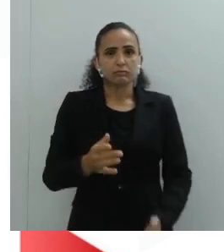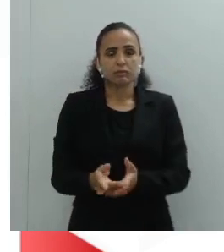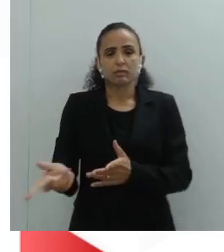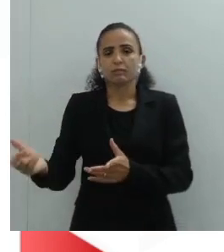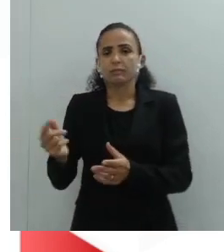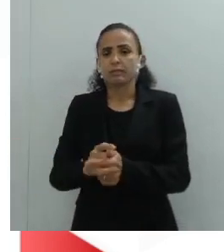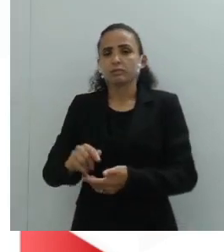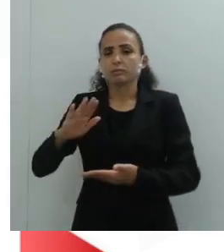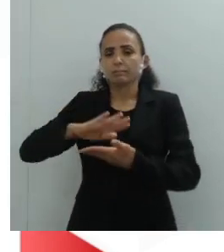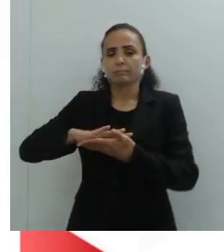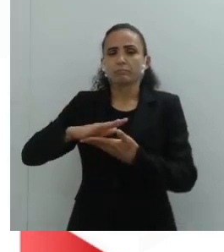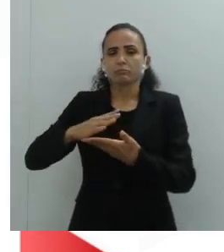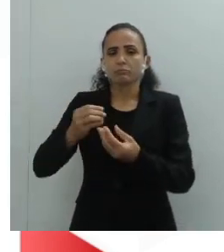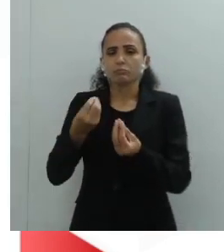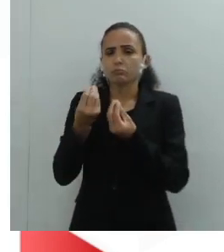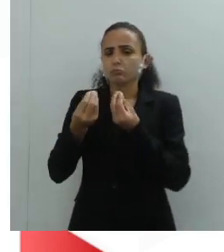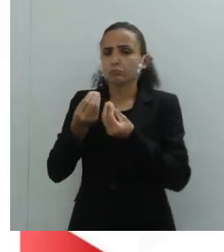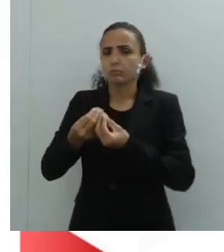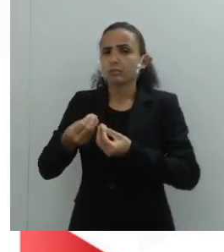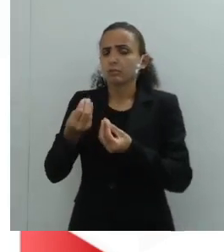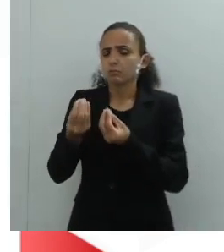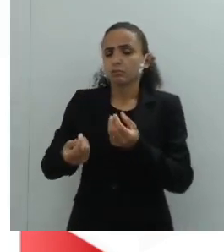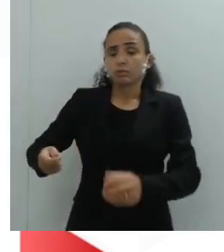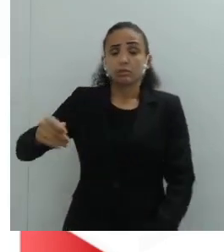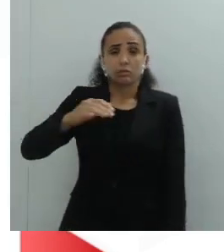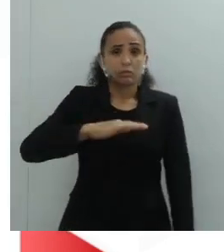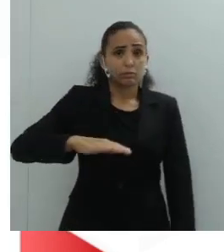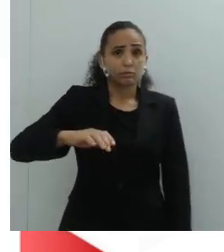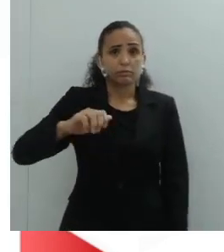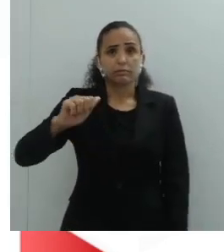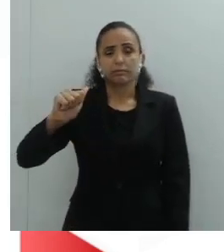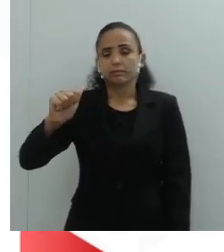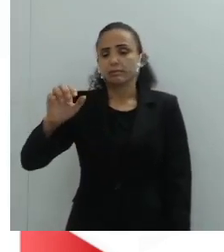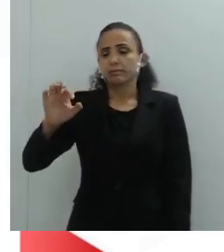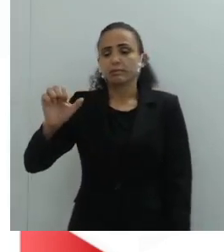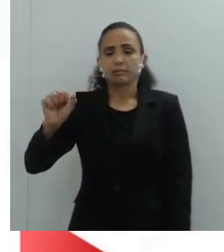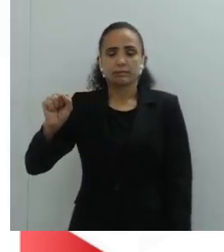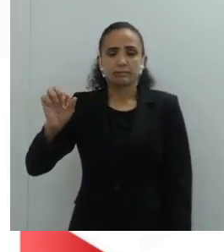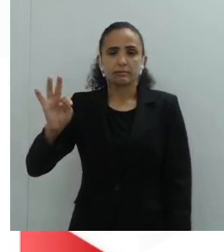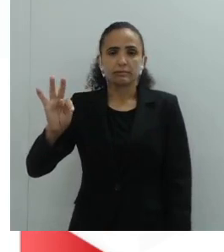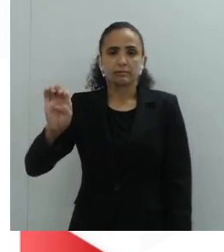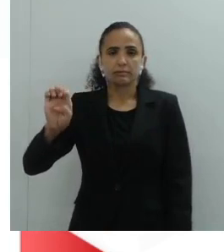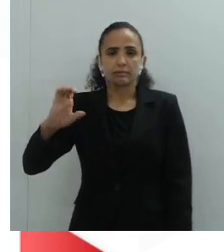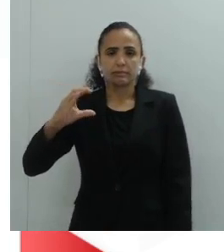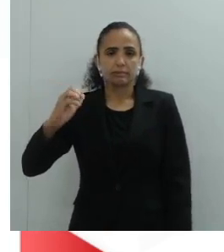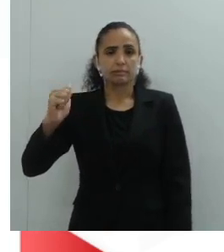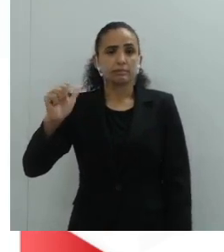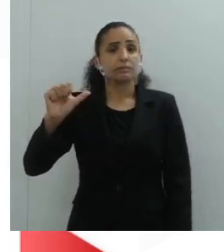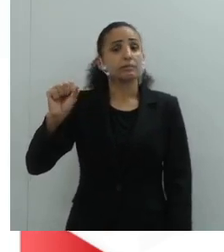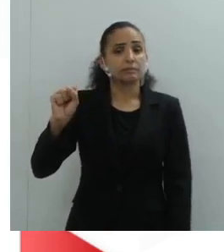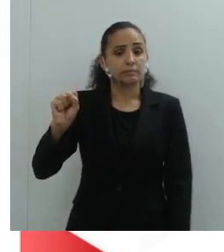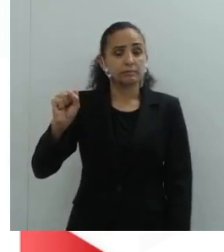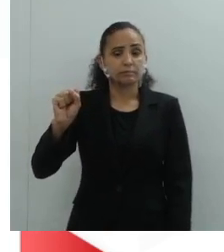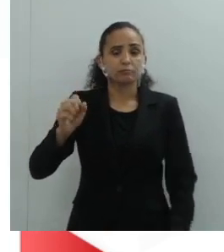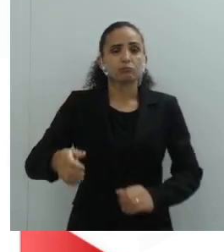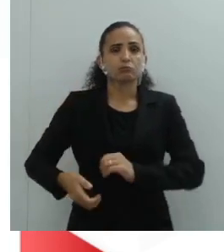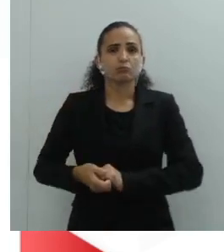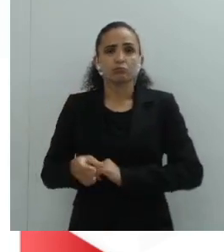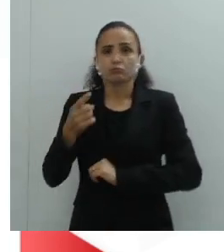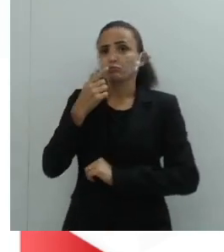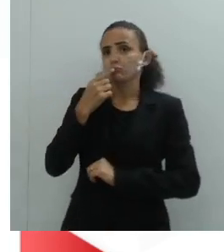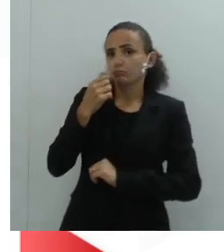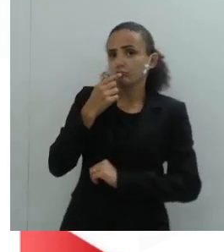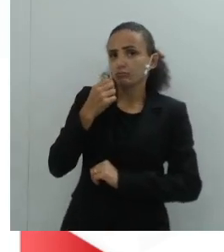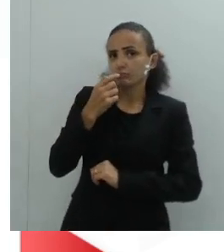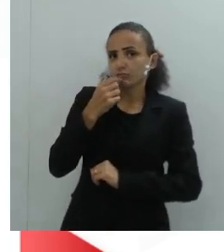México, tá certo? Nós teremos os astecas, que vai ficar na parte